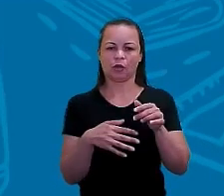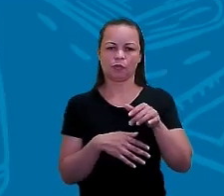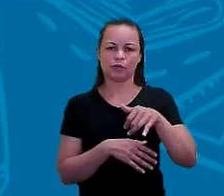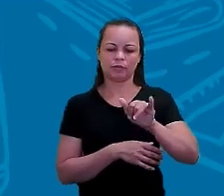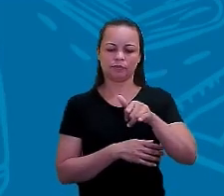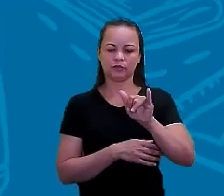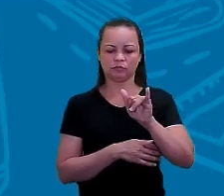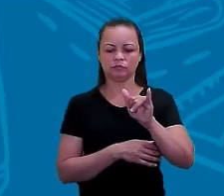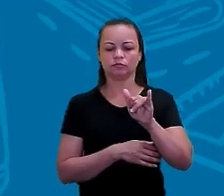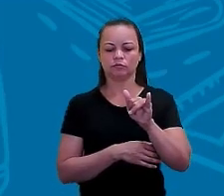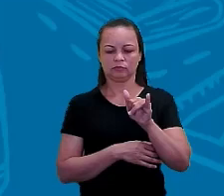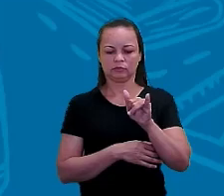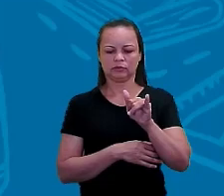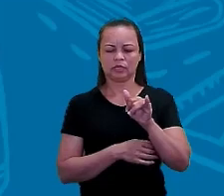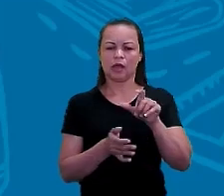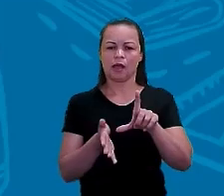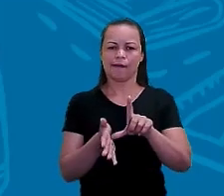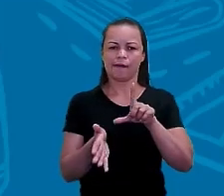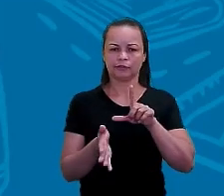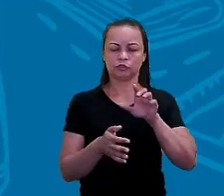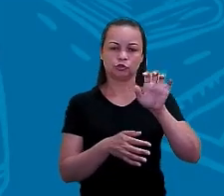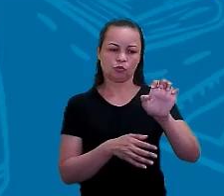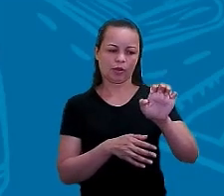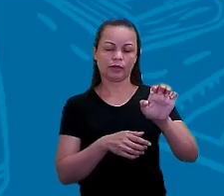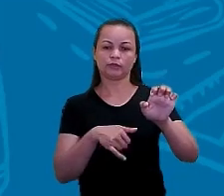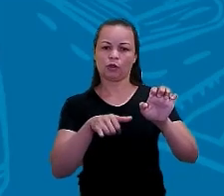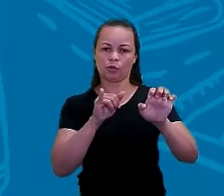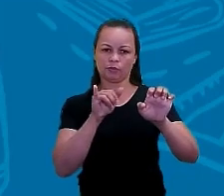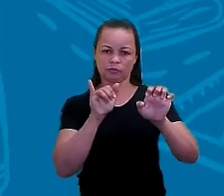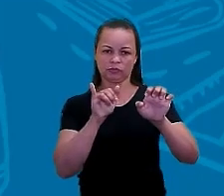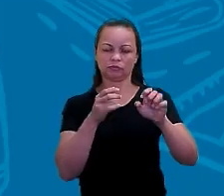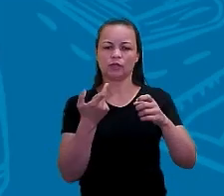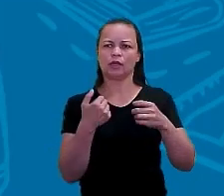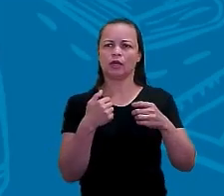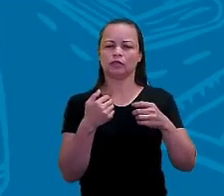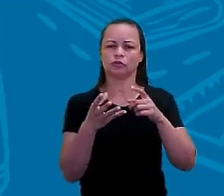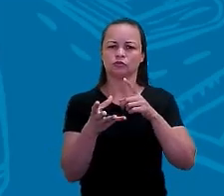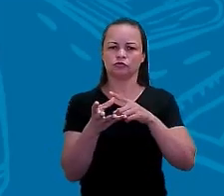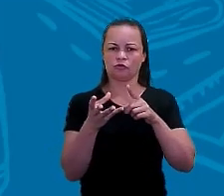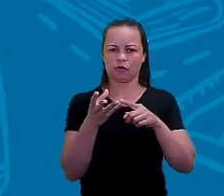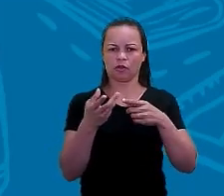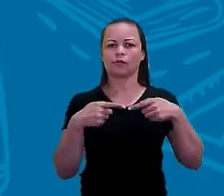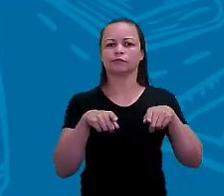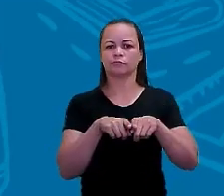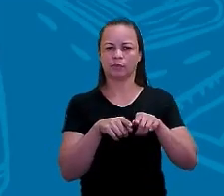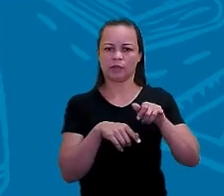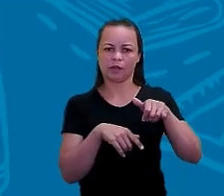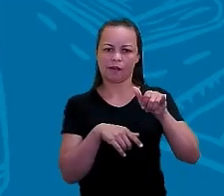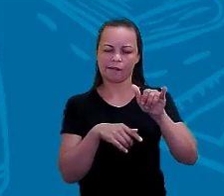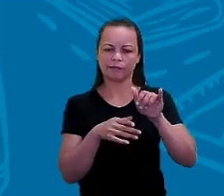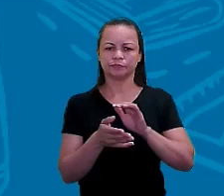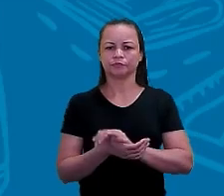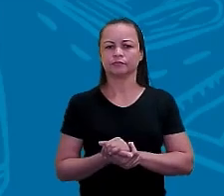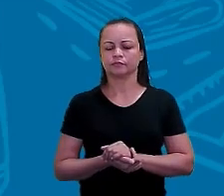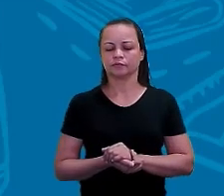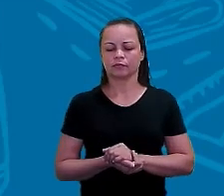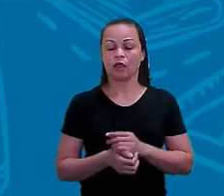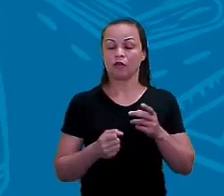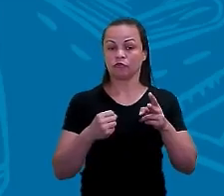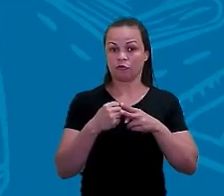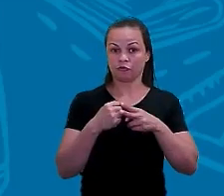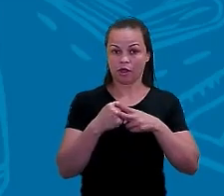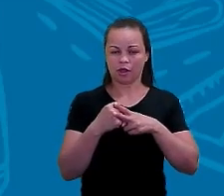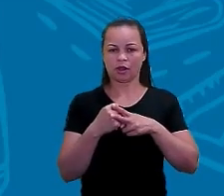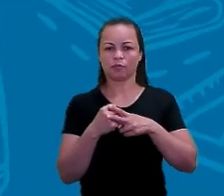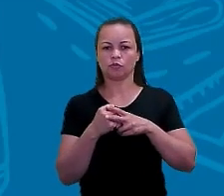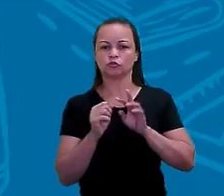do E tem um Y, e antes do Y tem uma vogal. Então, a regra diz o seguinte, verbos terminados em